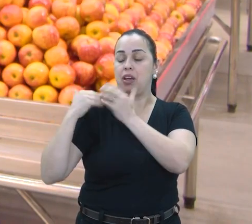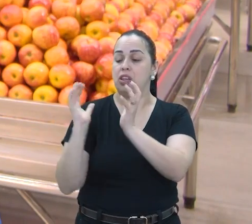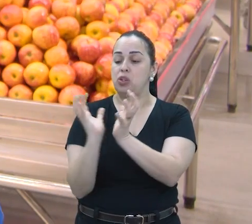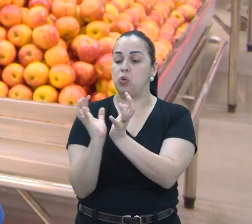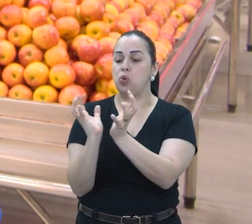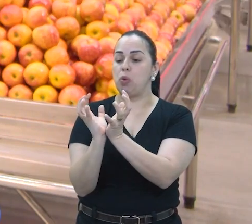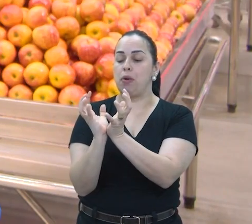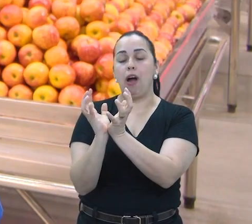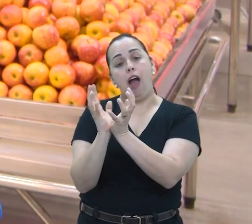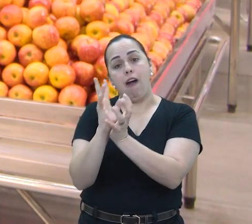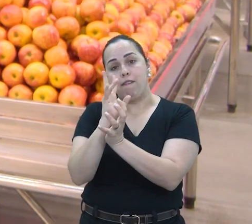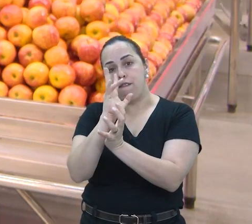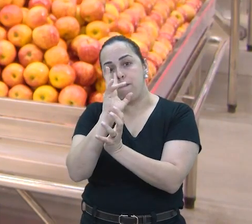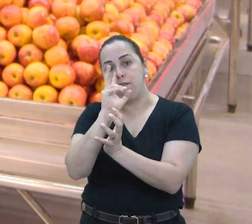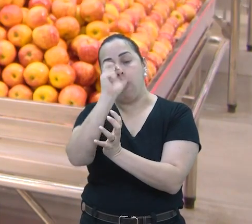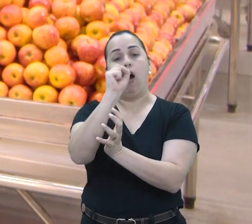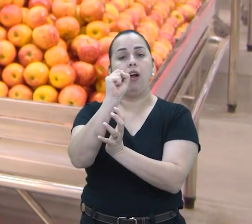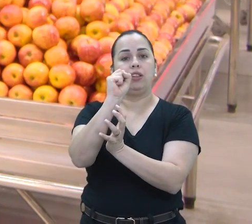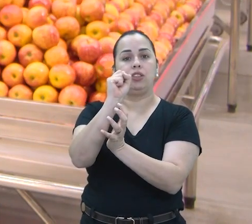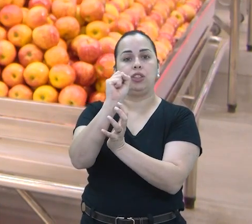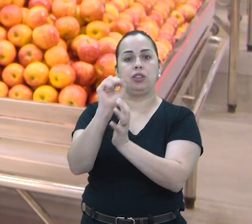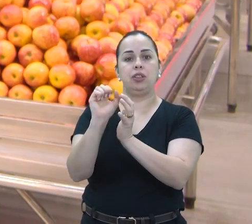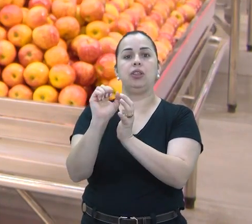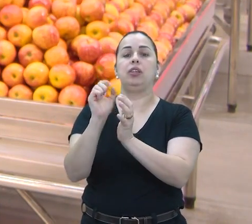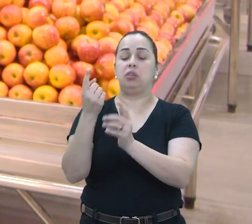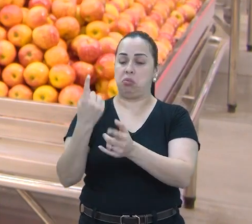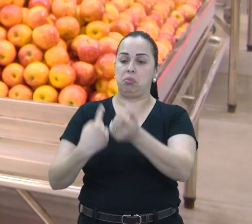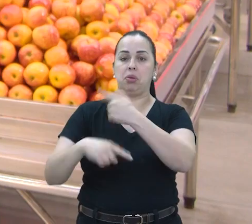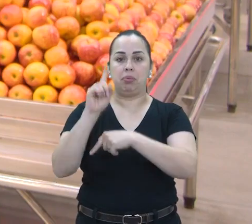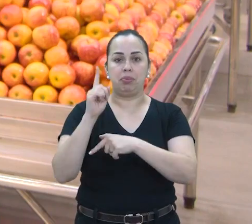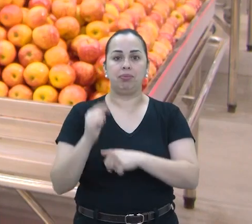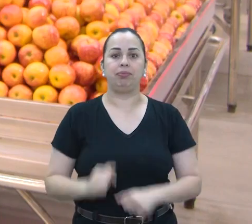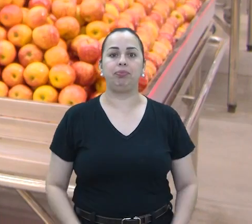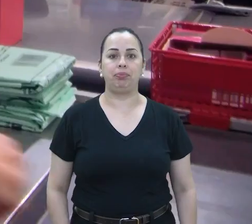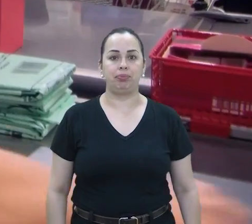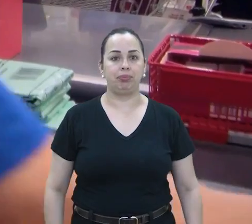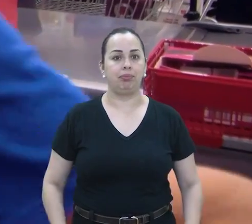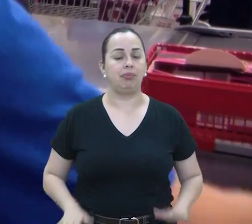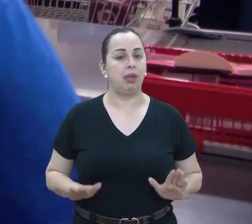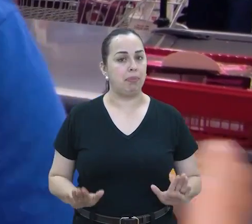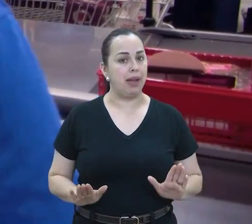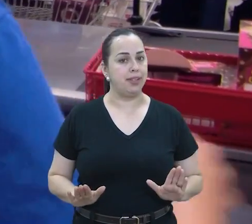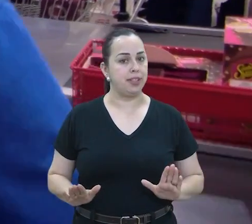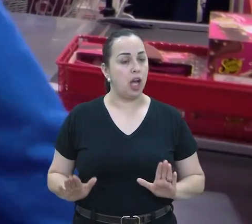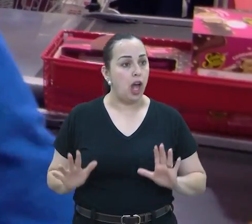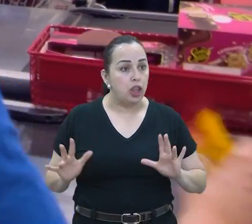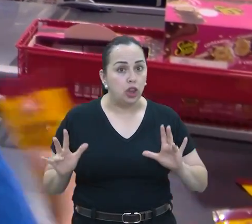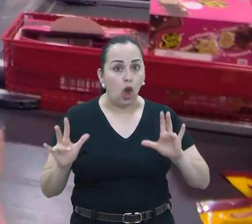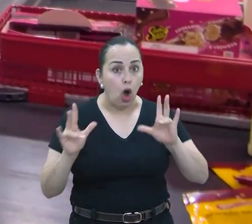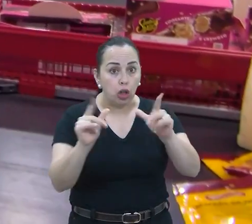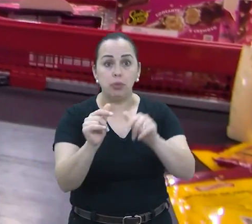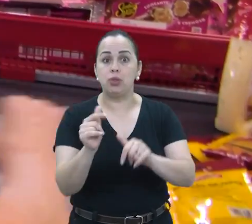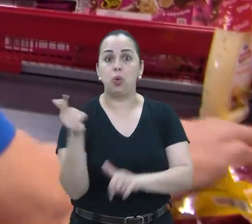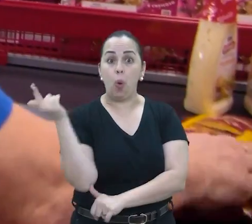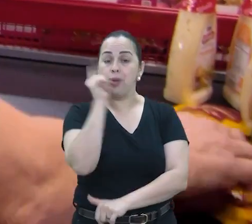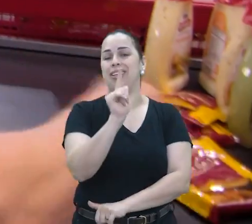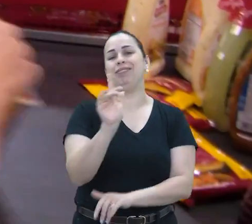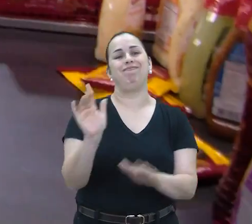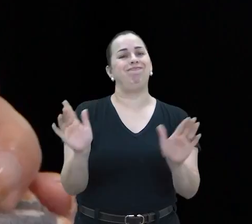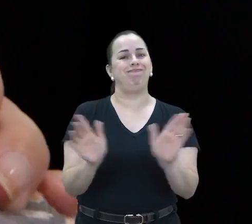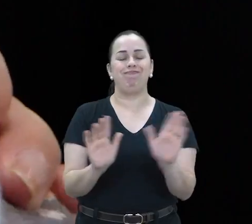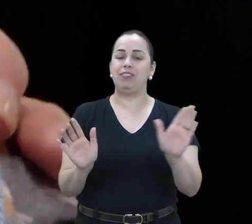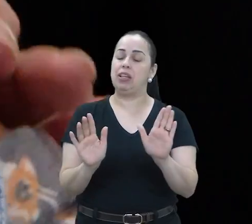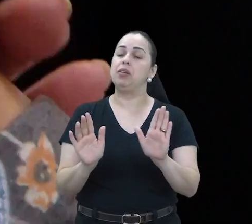fortalecendo ainda mais, né, a nossa cultura organizacional e o sucesso dos negócios. Mas nem todos têm a sorte da